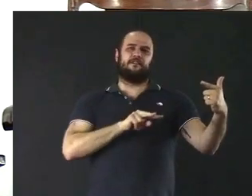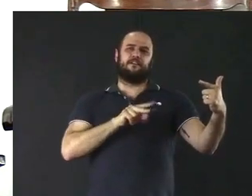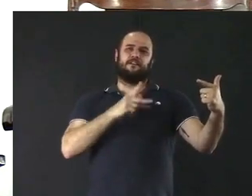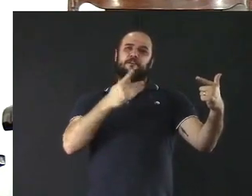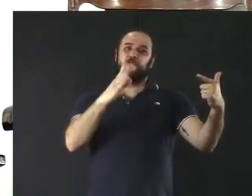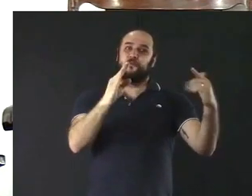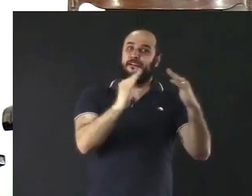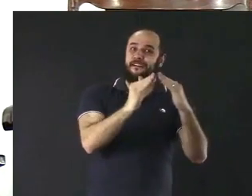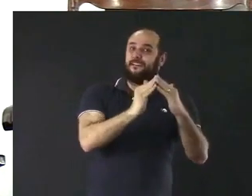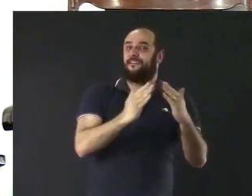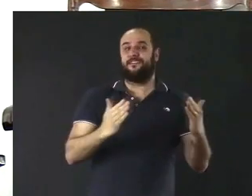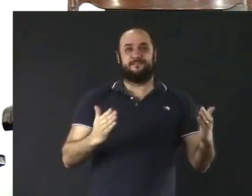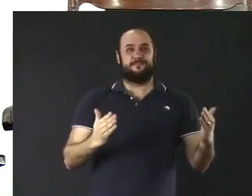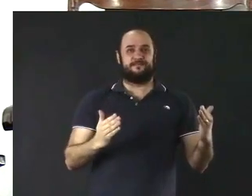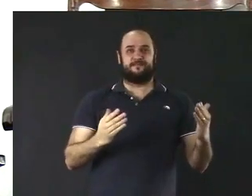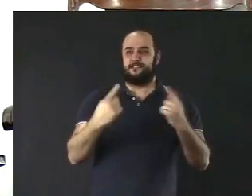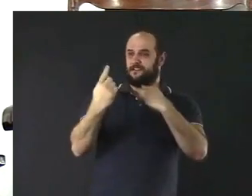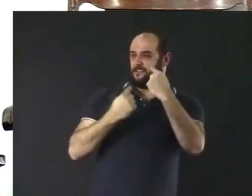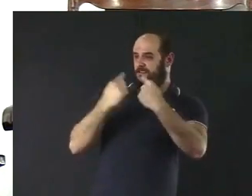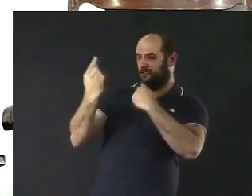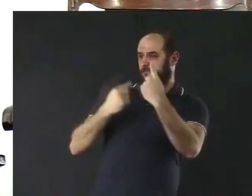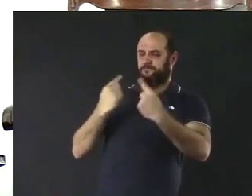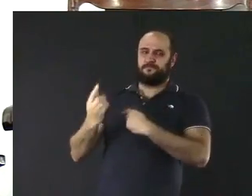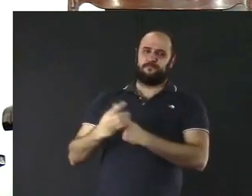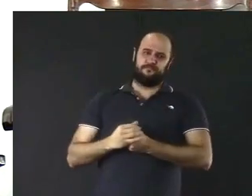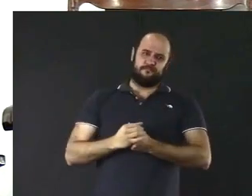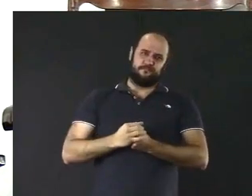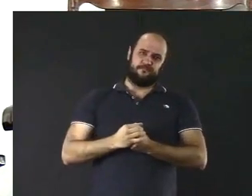em sua casa, nos relacionamentos